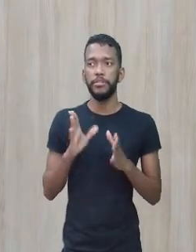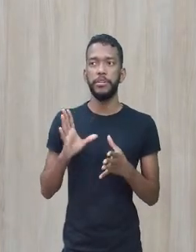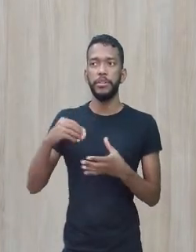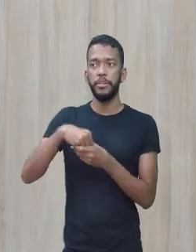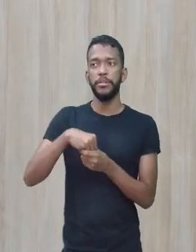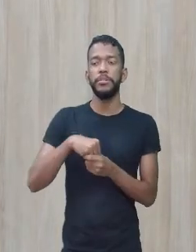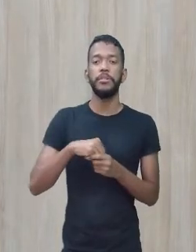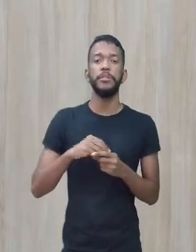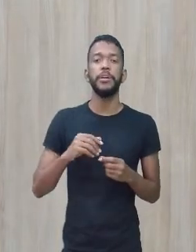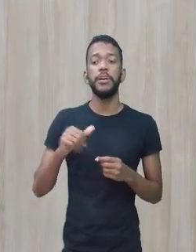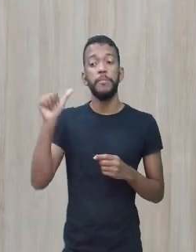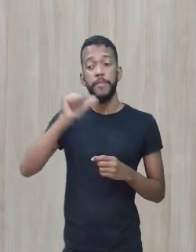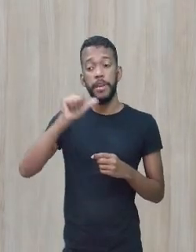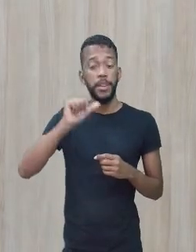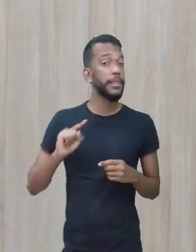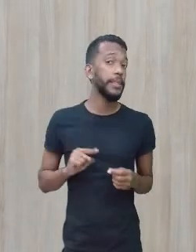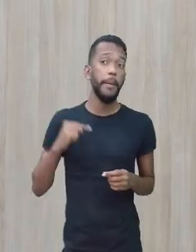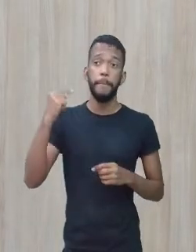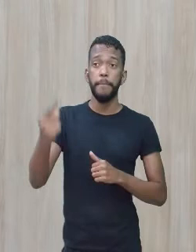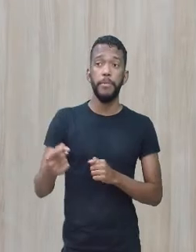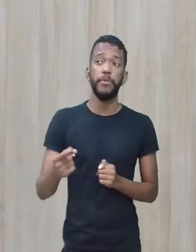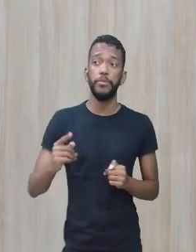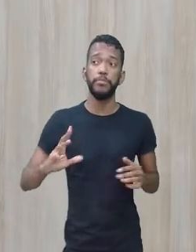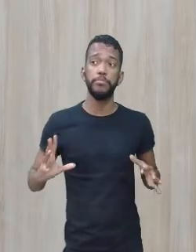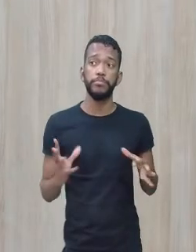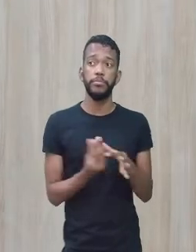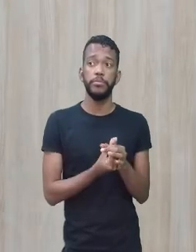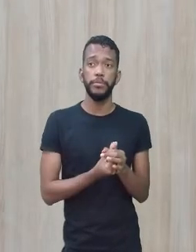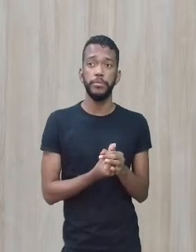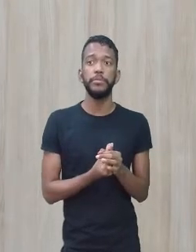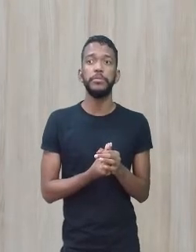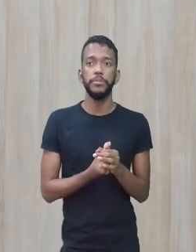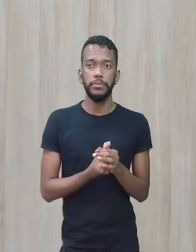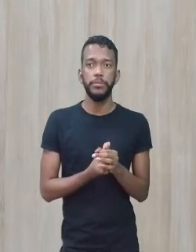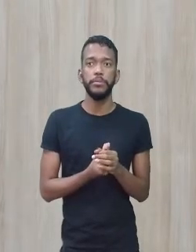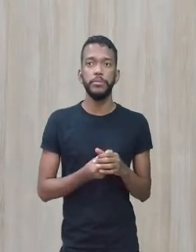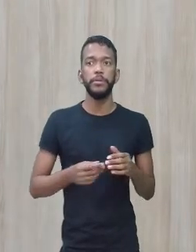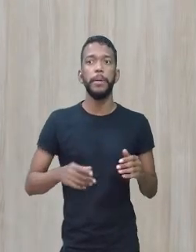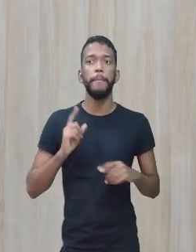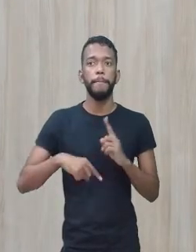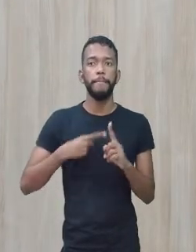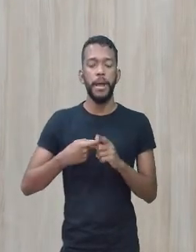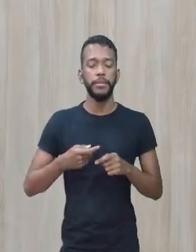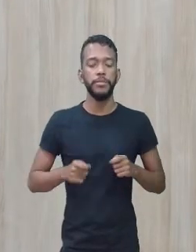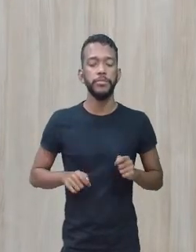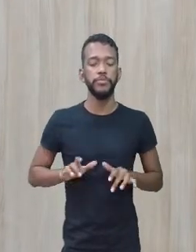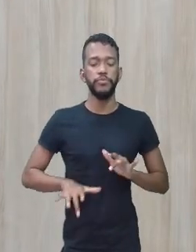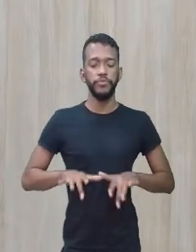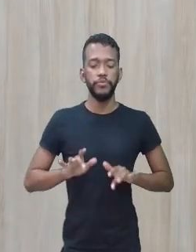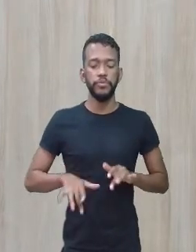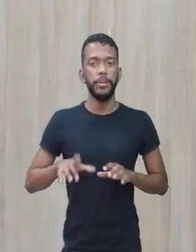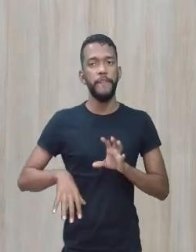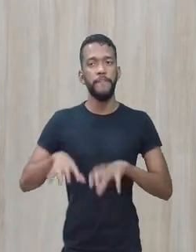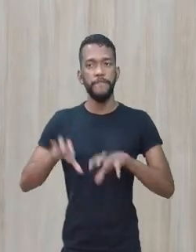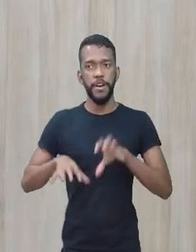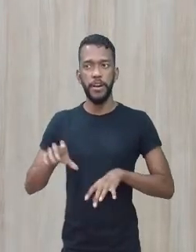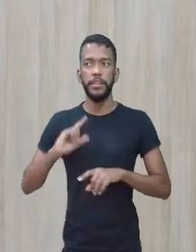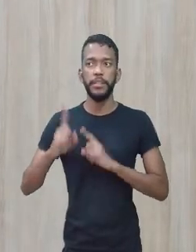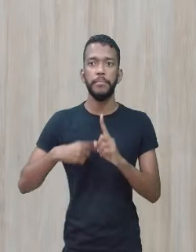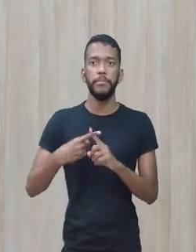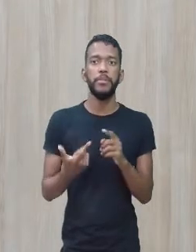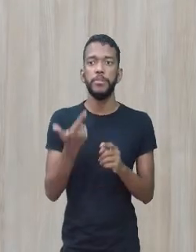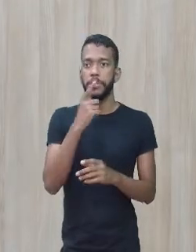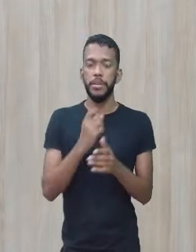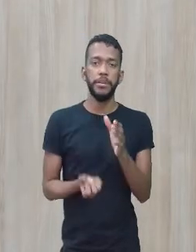vocal feminino, depois, e incorporando também as batidas eletrônicas do funk, mais na frente, dando origem ao